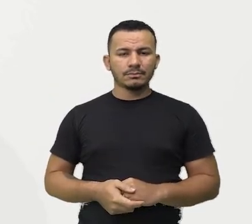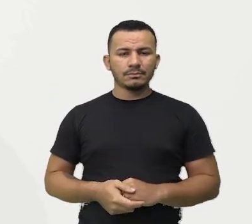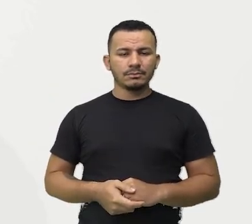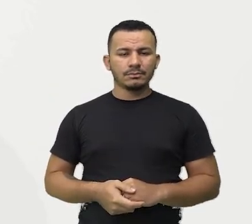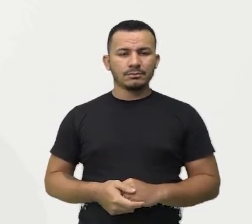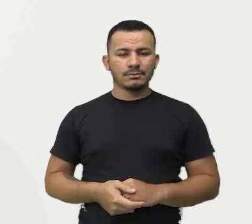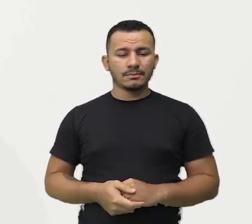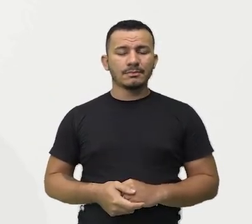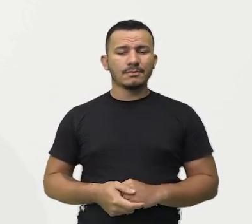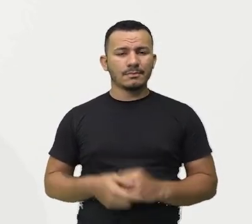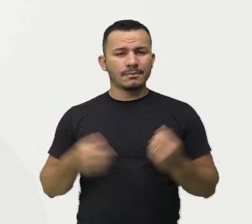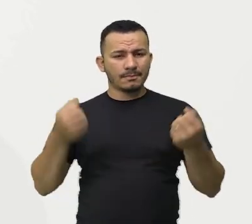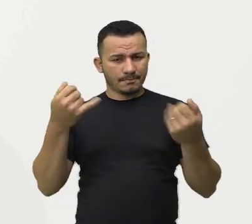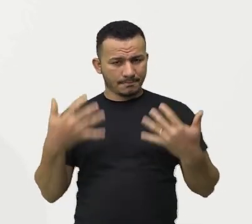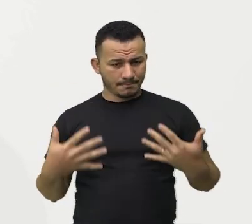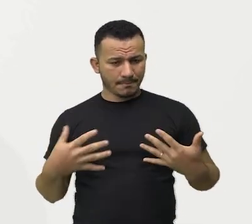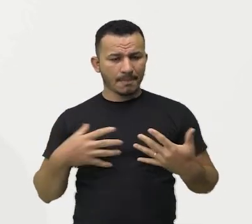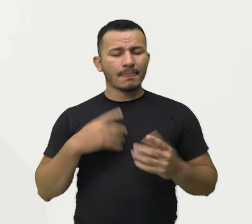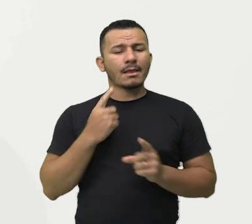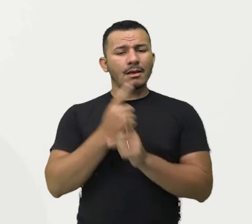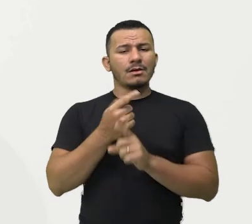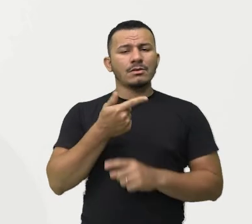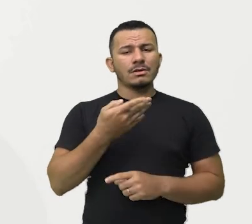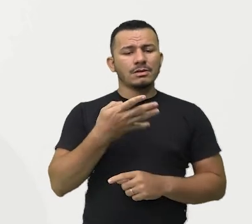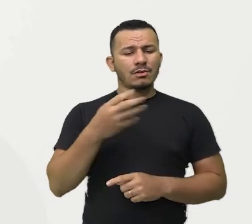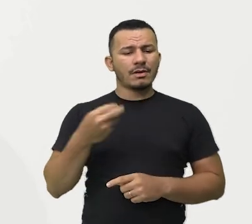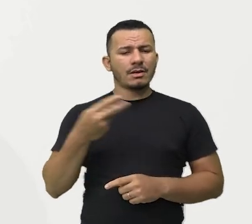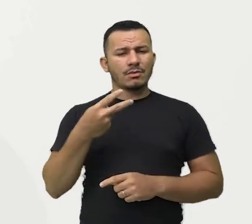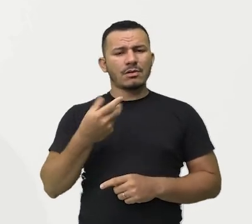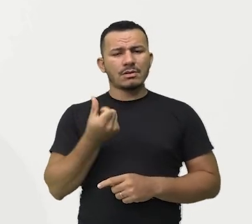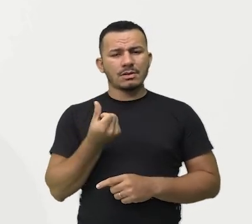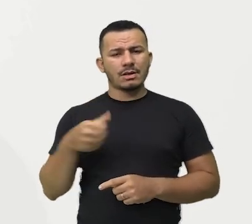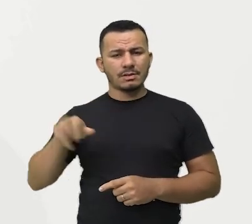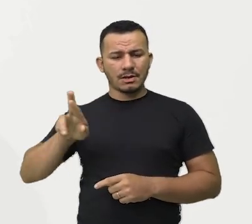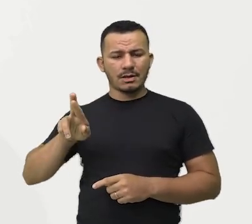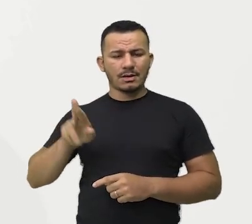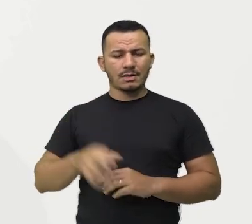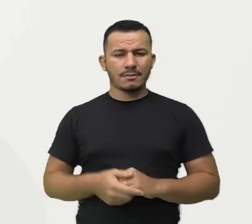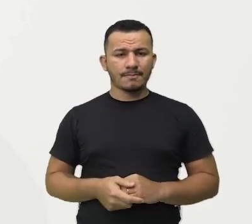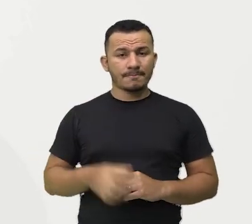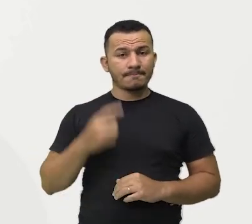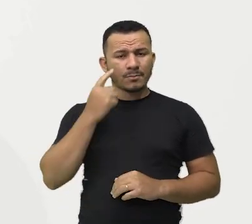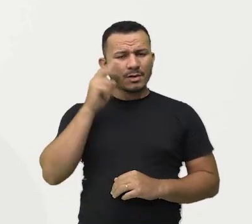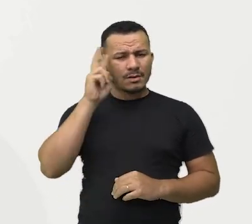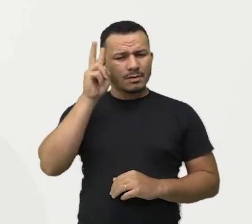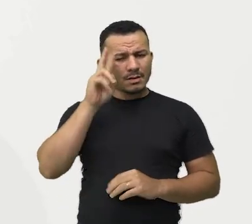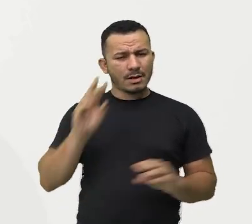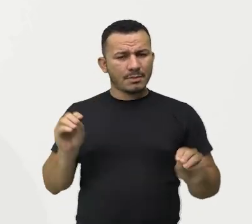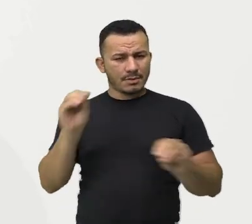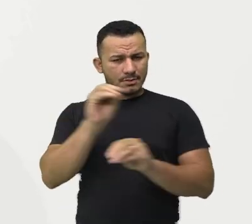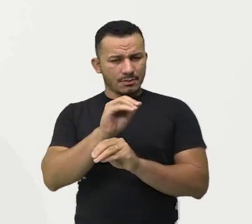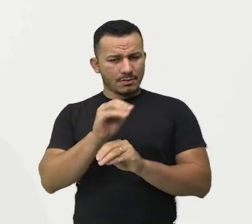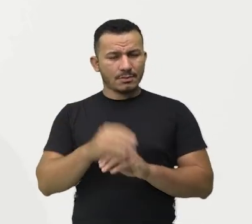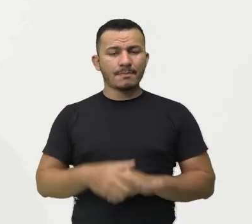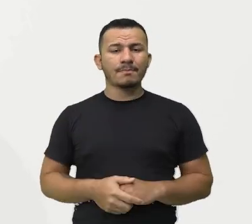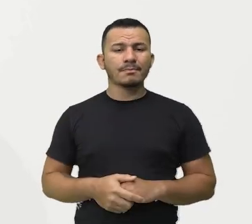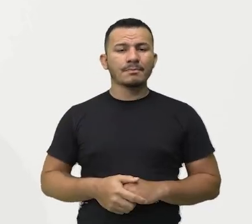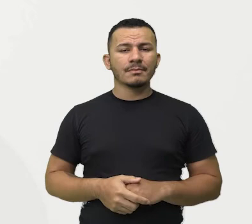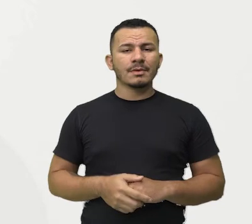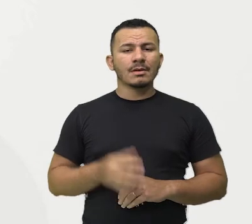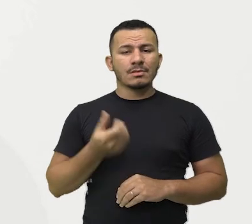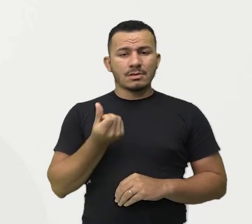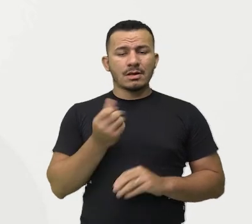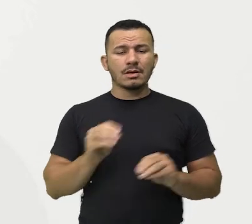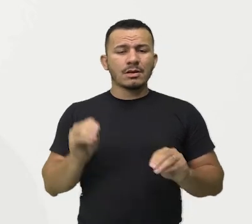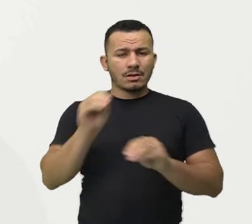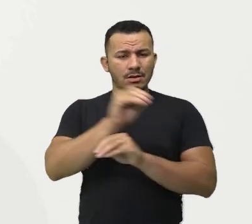3, tá bom? Substituímos pelo 3. Dito isto, pessoal, ficou 240 igual a 6R. Aí olha o passo que o professor falou agora há pouco